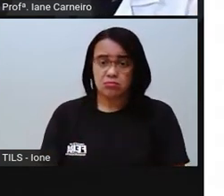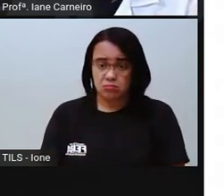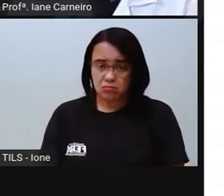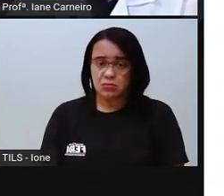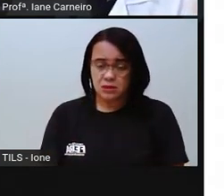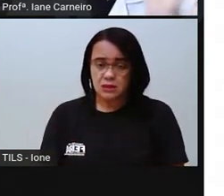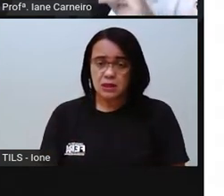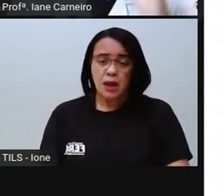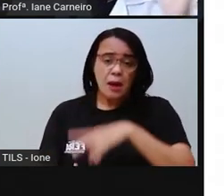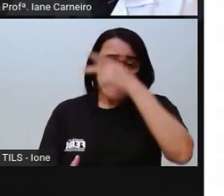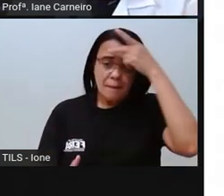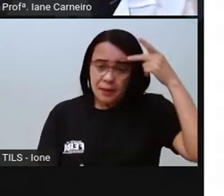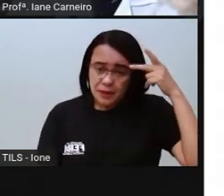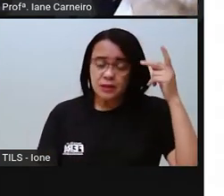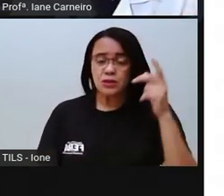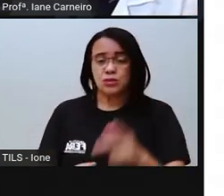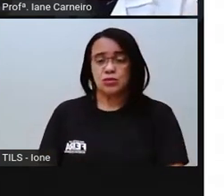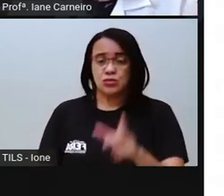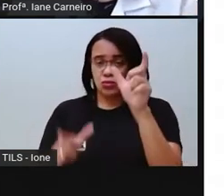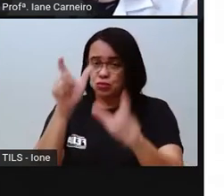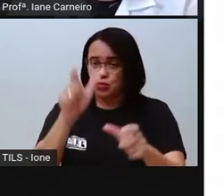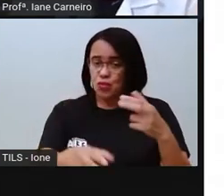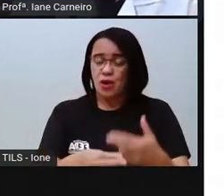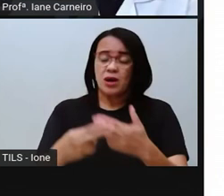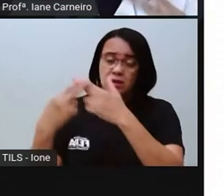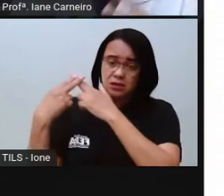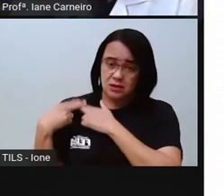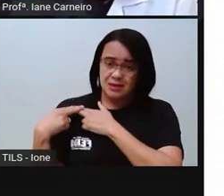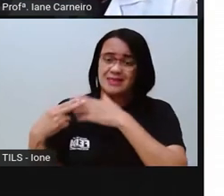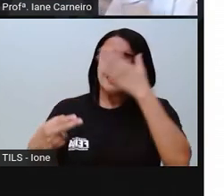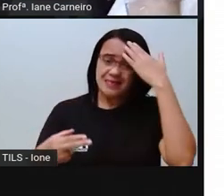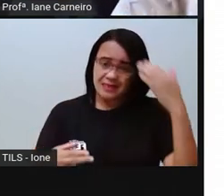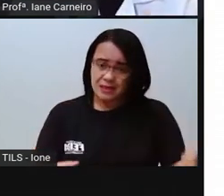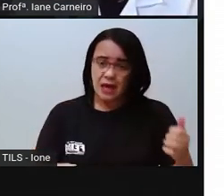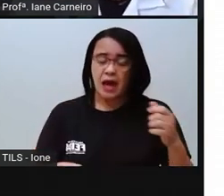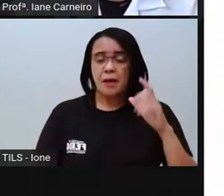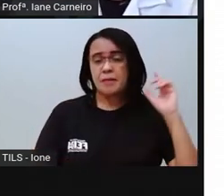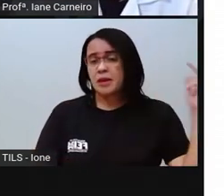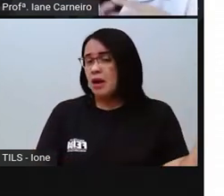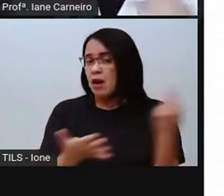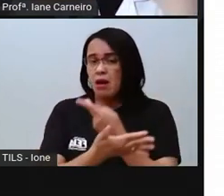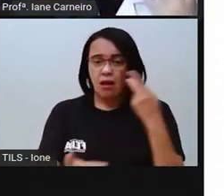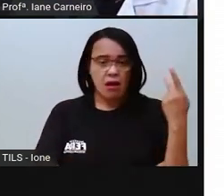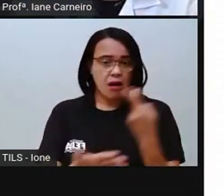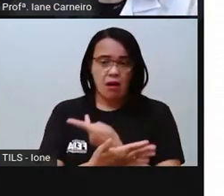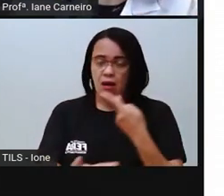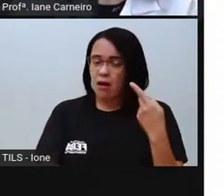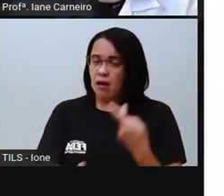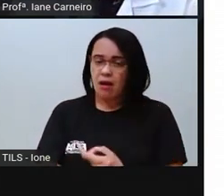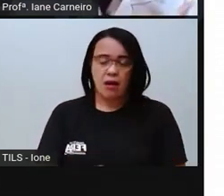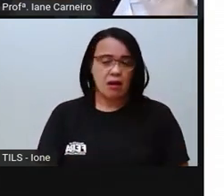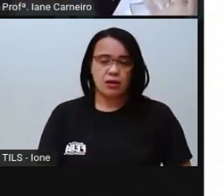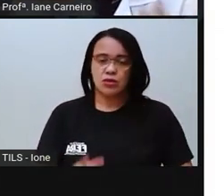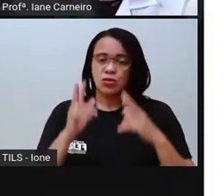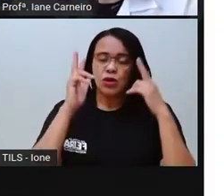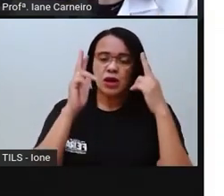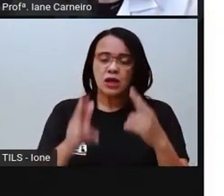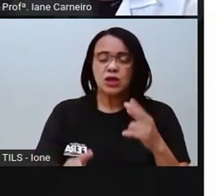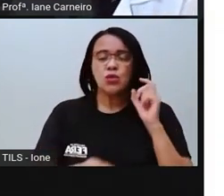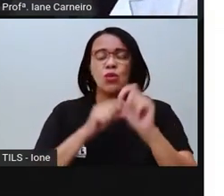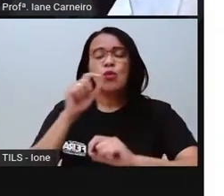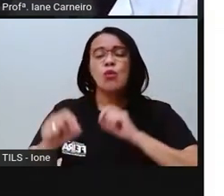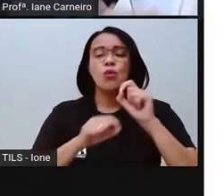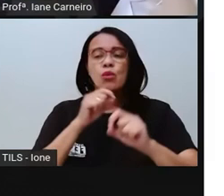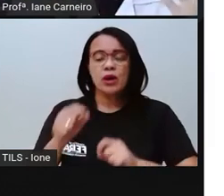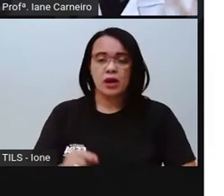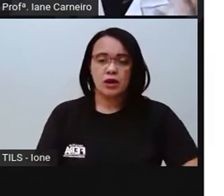trabalho infantil é crime, não pode acontecer, né? A gente sabe que tem famílias que precisam, né, do apoio das